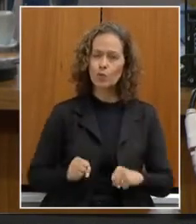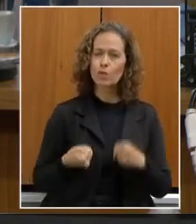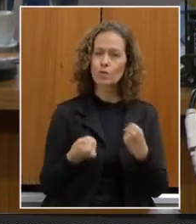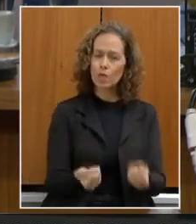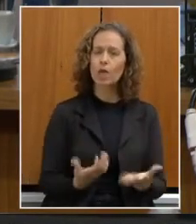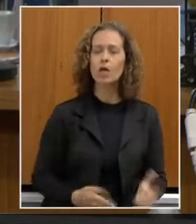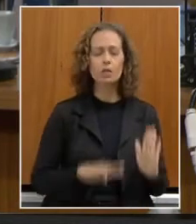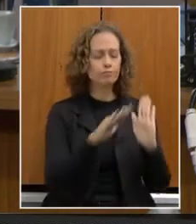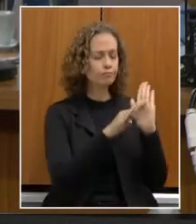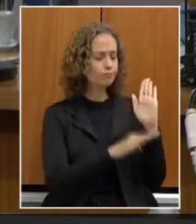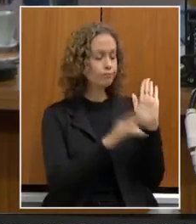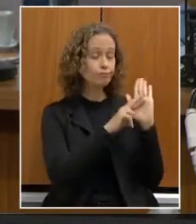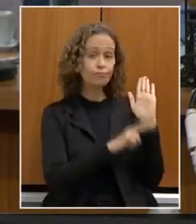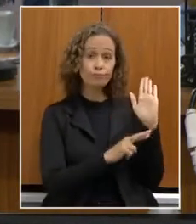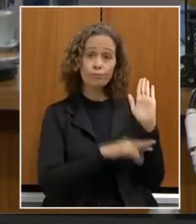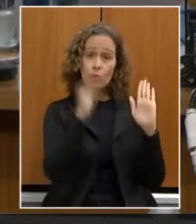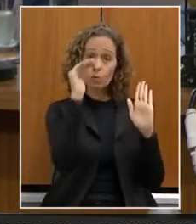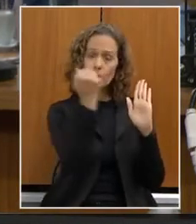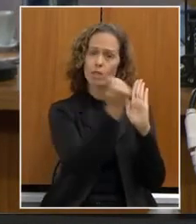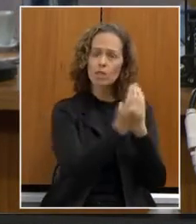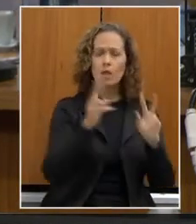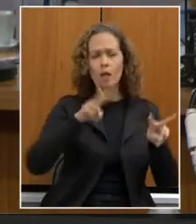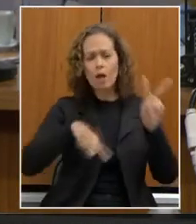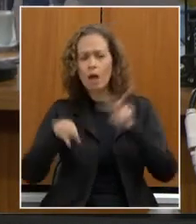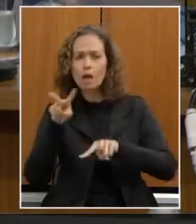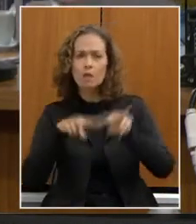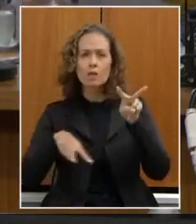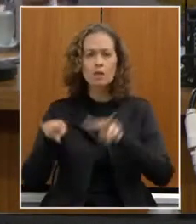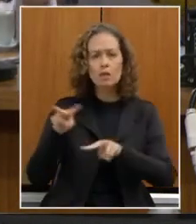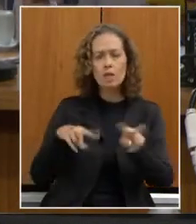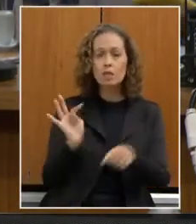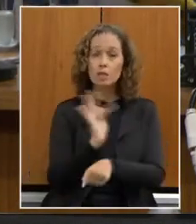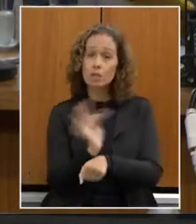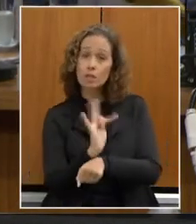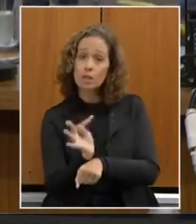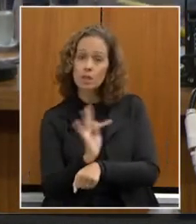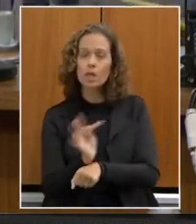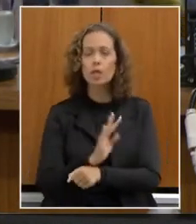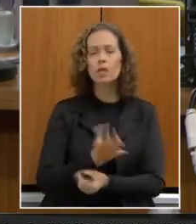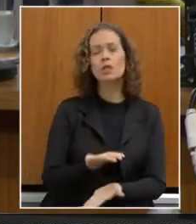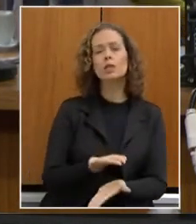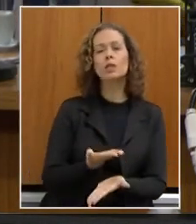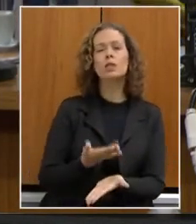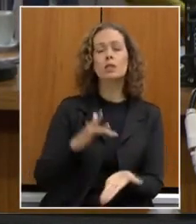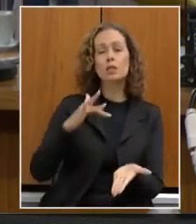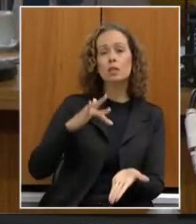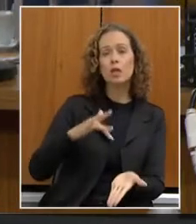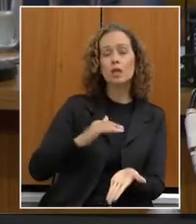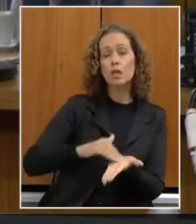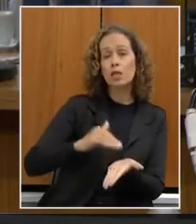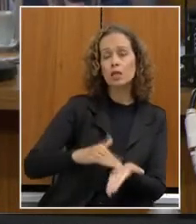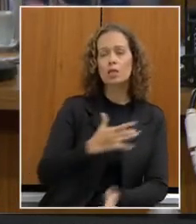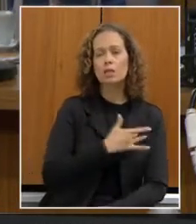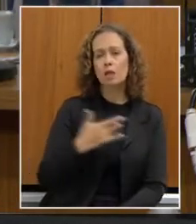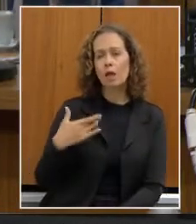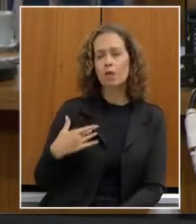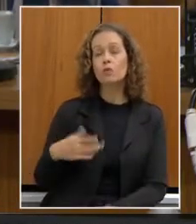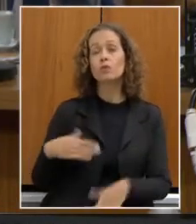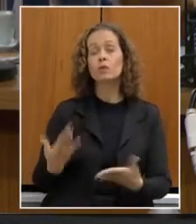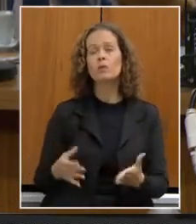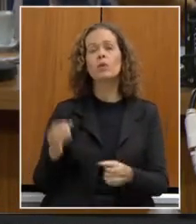todos os protocolos de acordo com a análise técnica da Secretaria de Estado de Saúde inclusive nos municípios que estão na onda